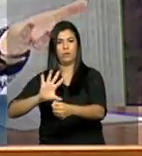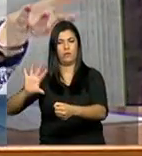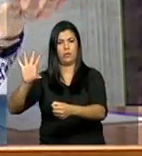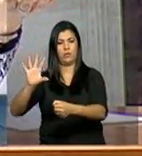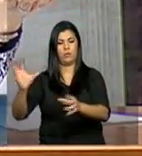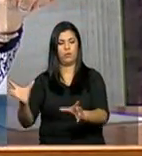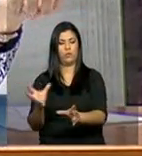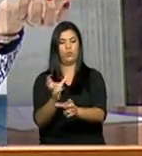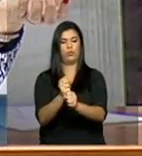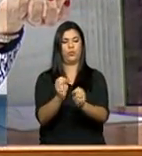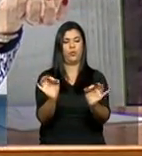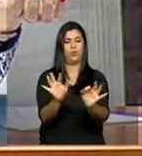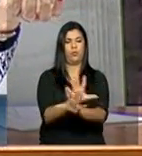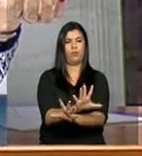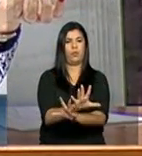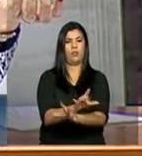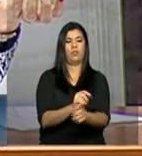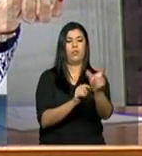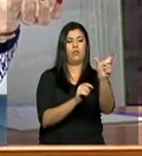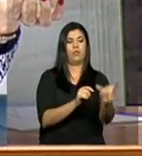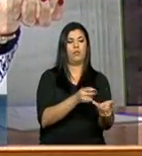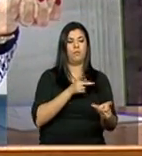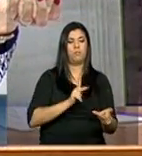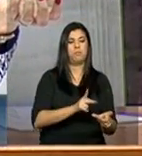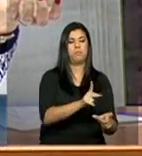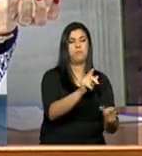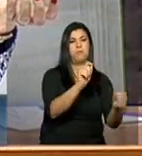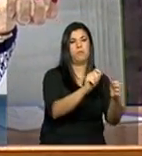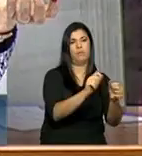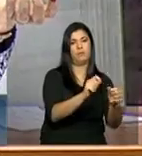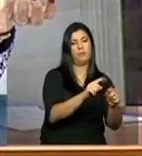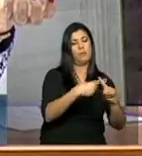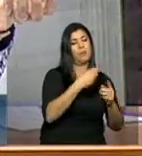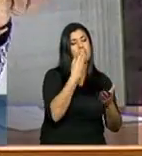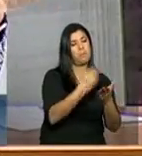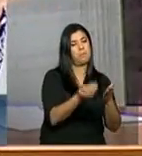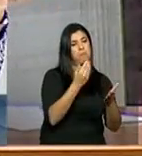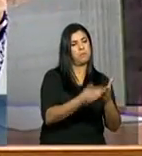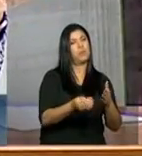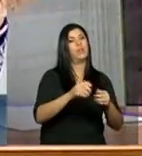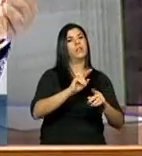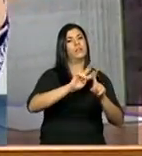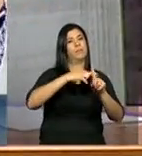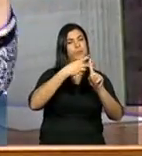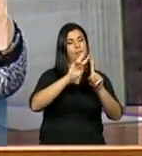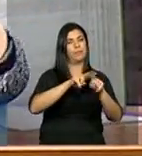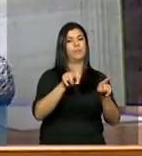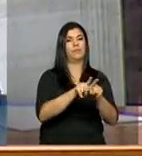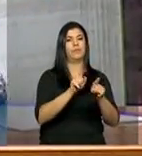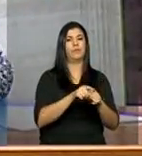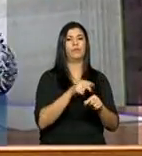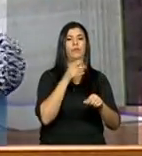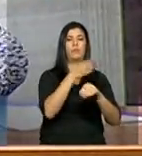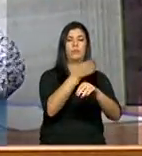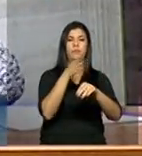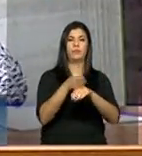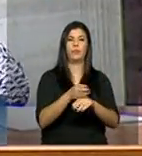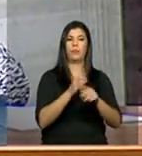junta concluído com obras que ainda estão em andamento, mas que despenderam recurso durante todo esse período, e aquilo que